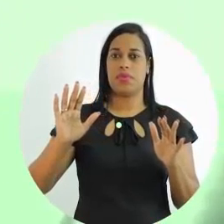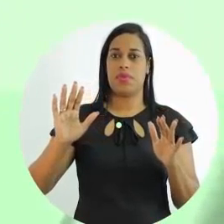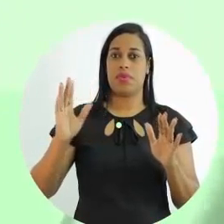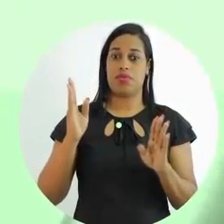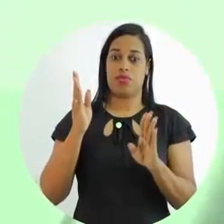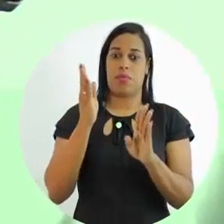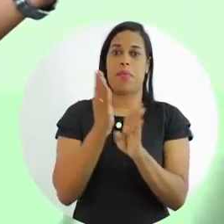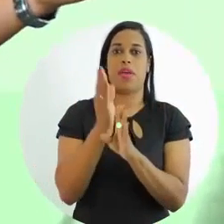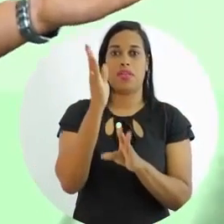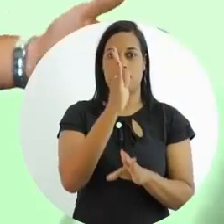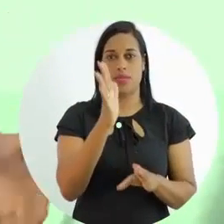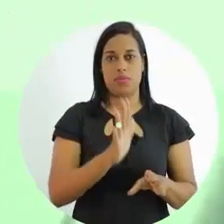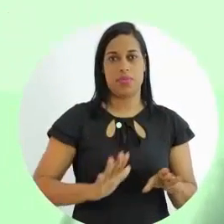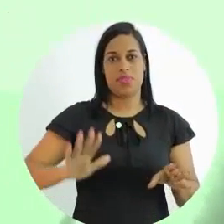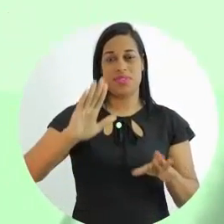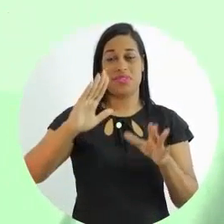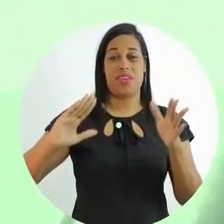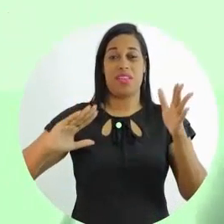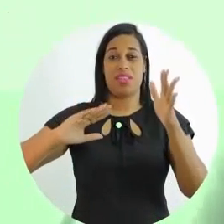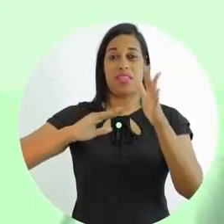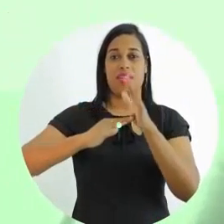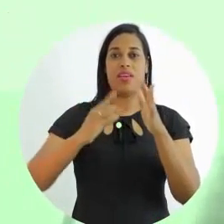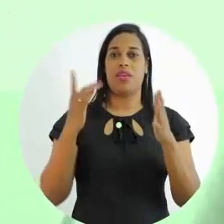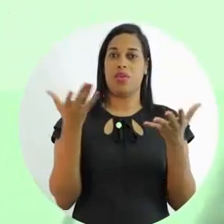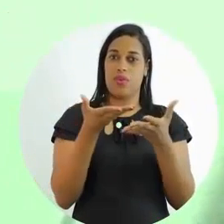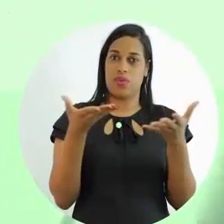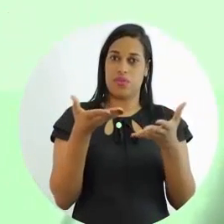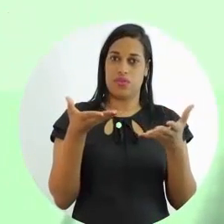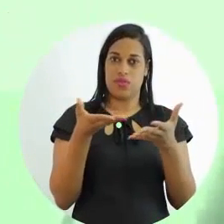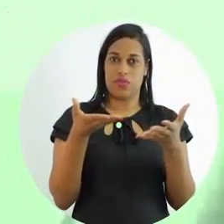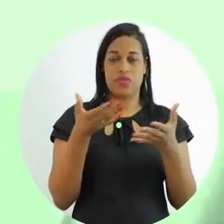dita descoberta do Brasil até os dias